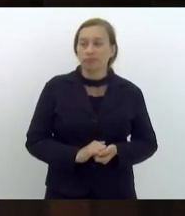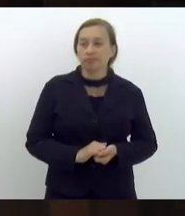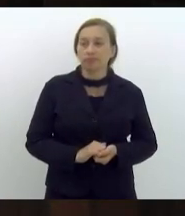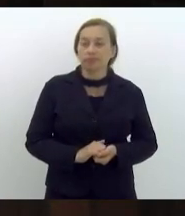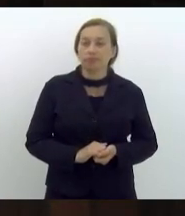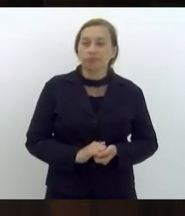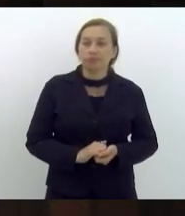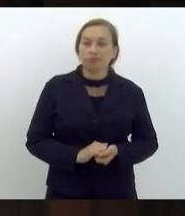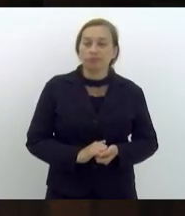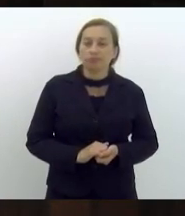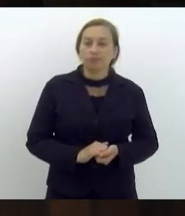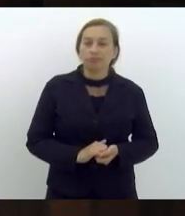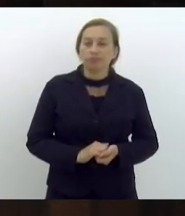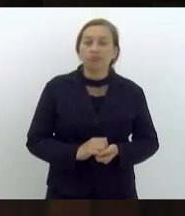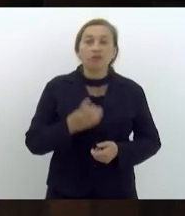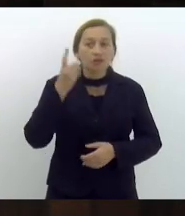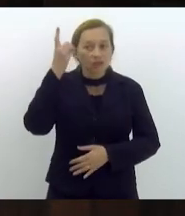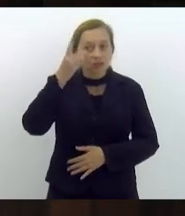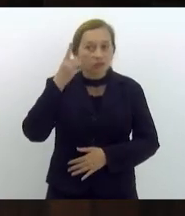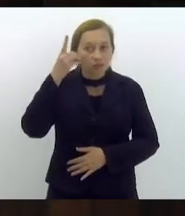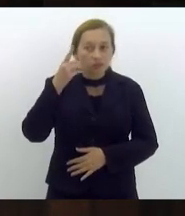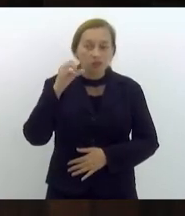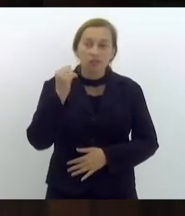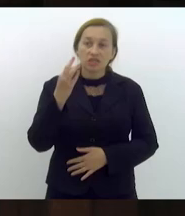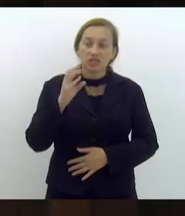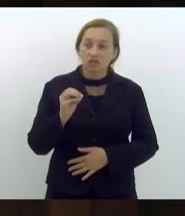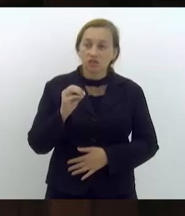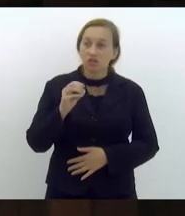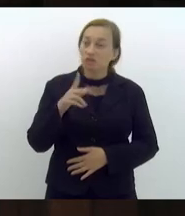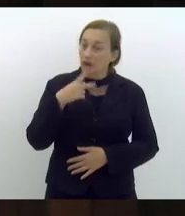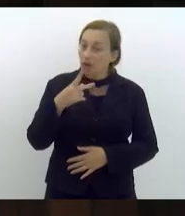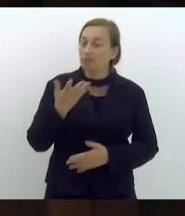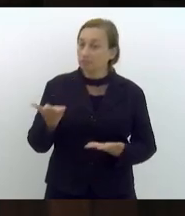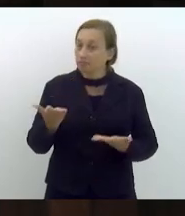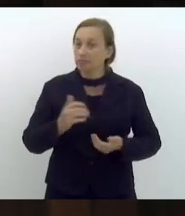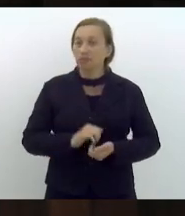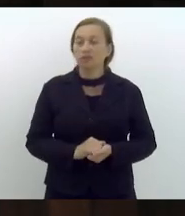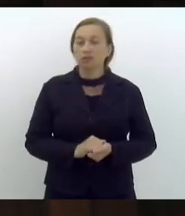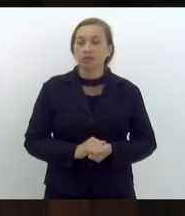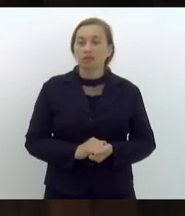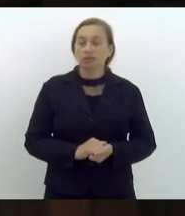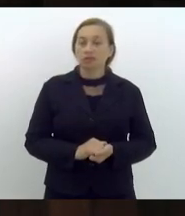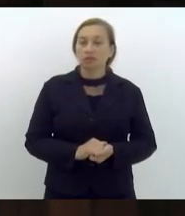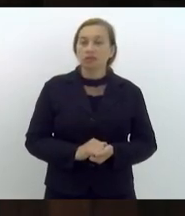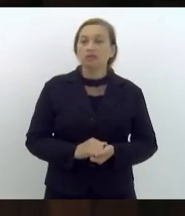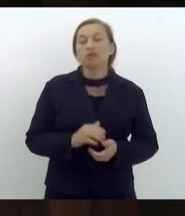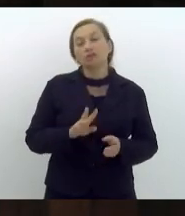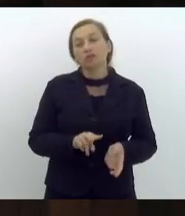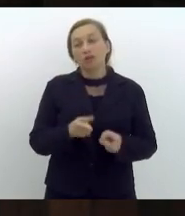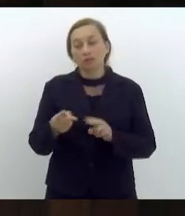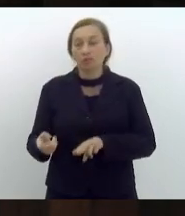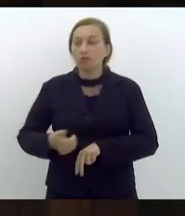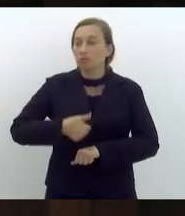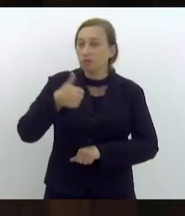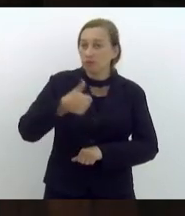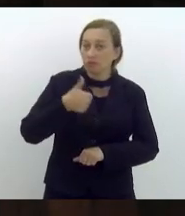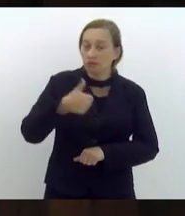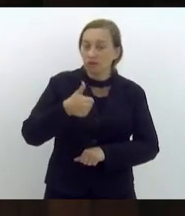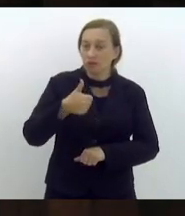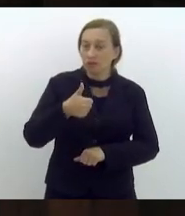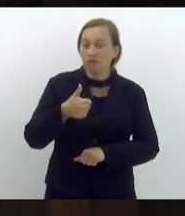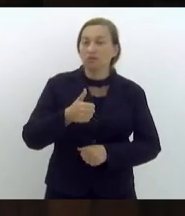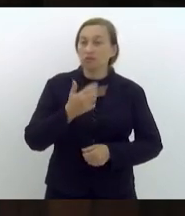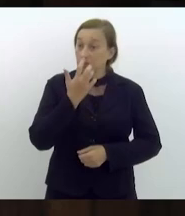então por isso que eu tinha aberto para o deputado Serginho falar mas vai haver um encaminhamento primeiro das